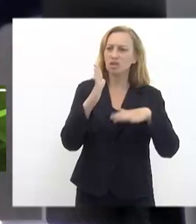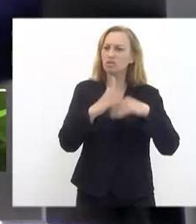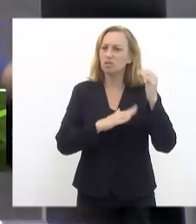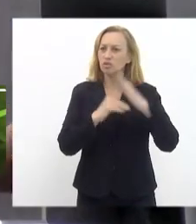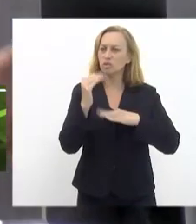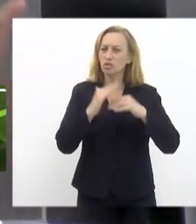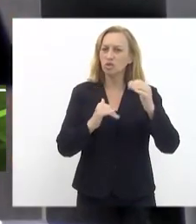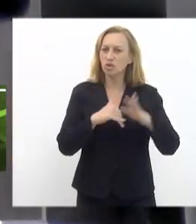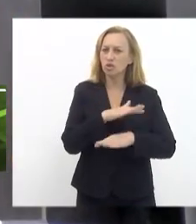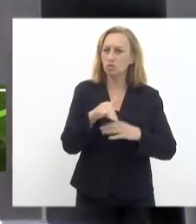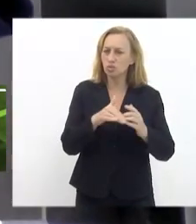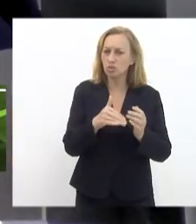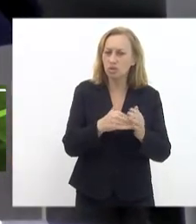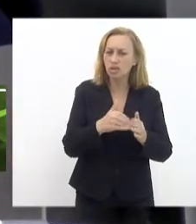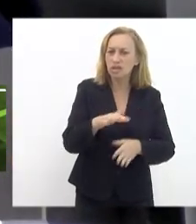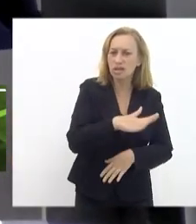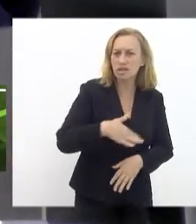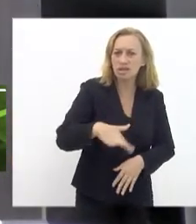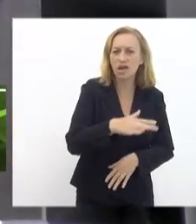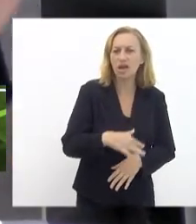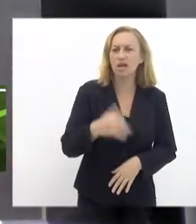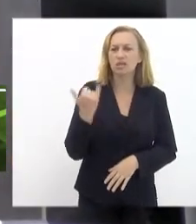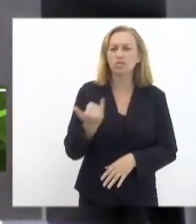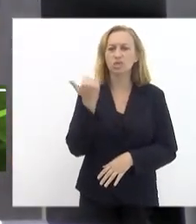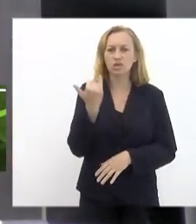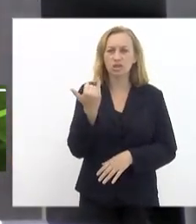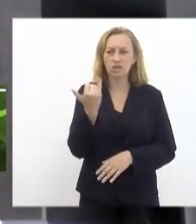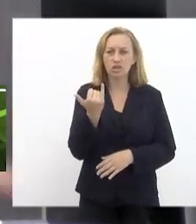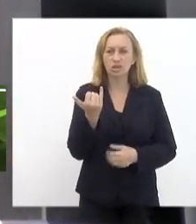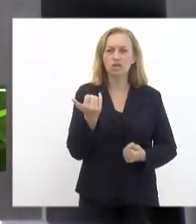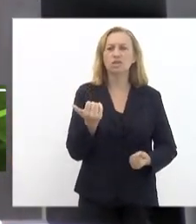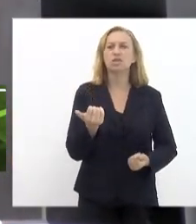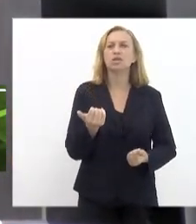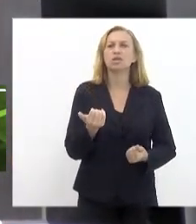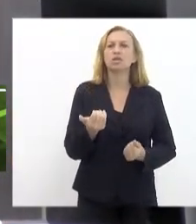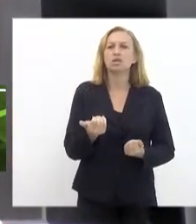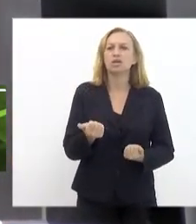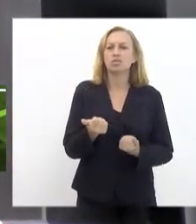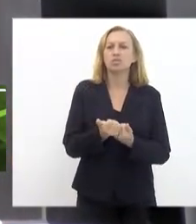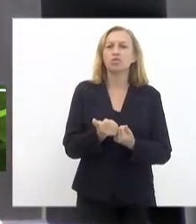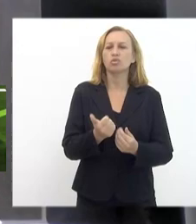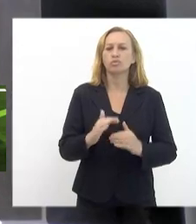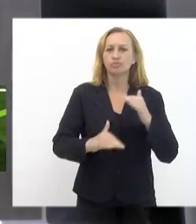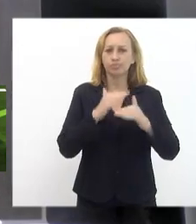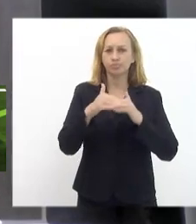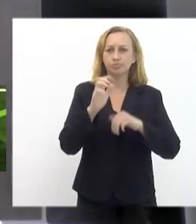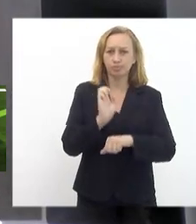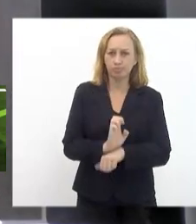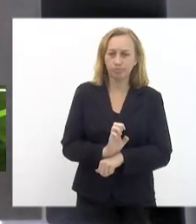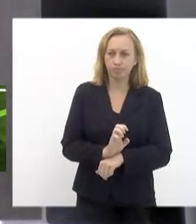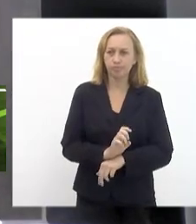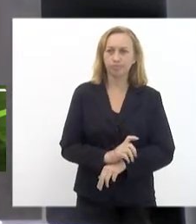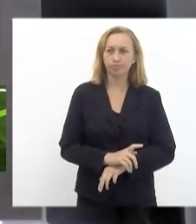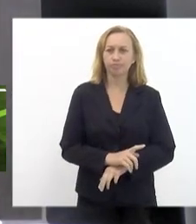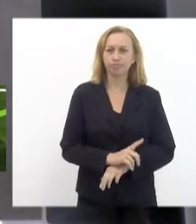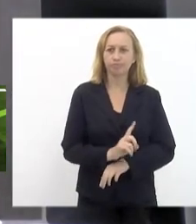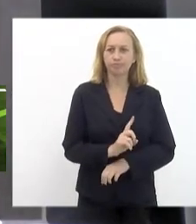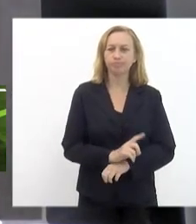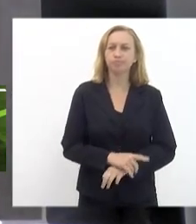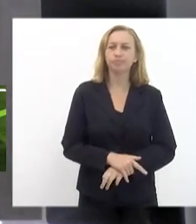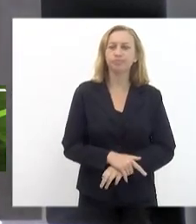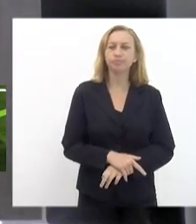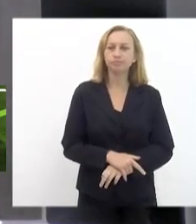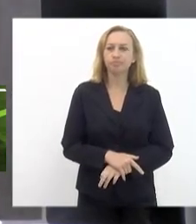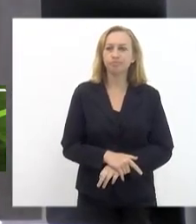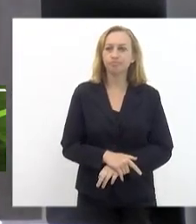está dando a colaboração importantíssima é para esse estado de se desenvolver e isso daí não é considerar